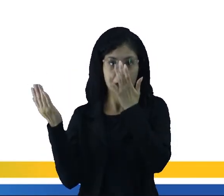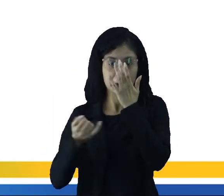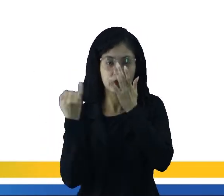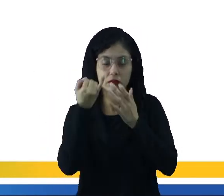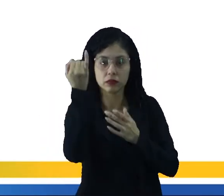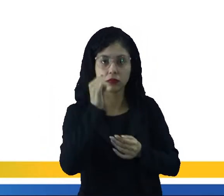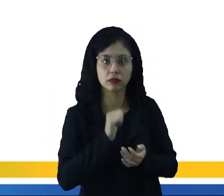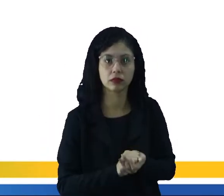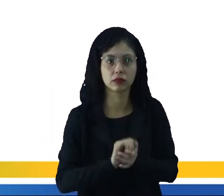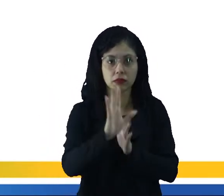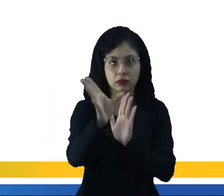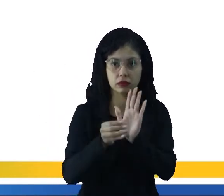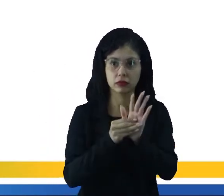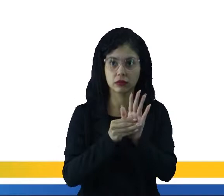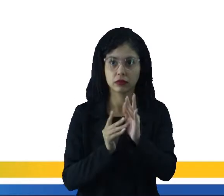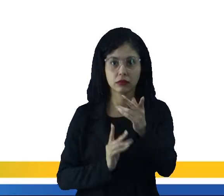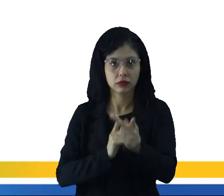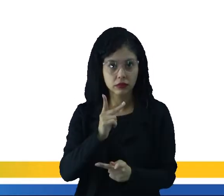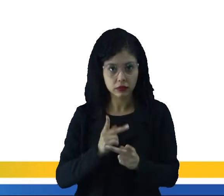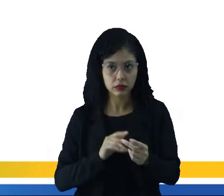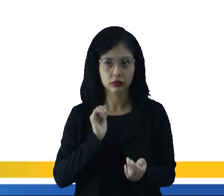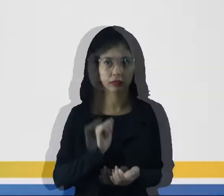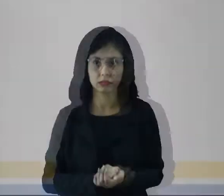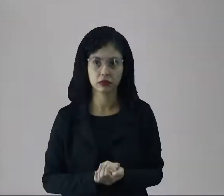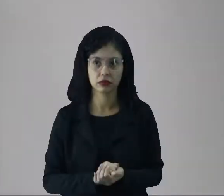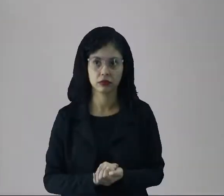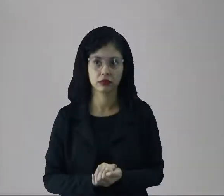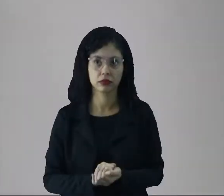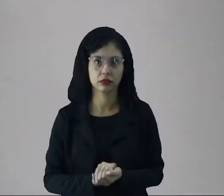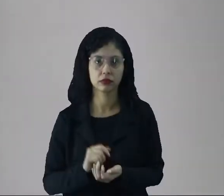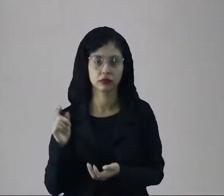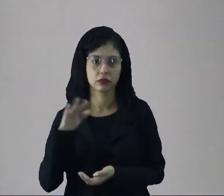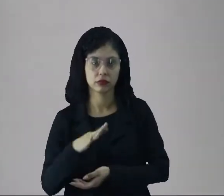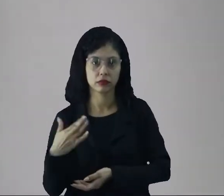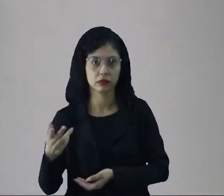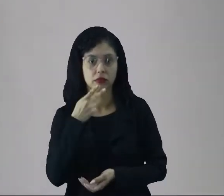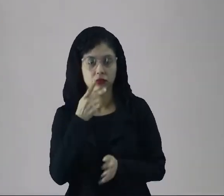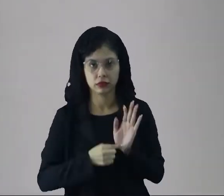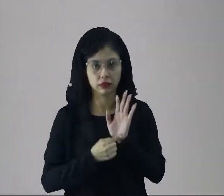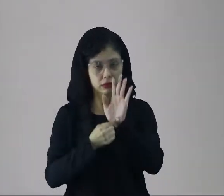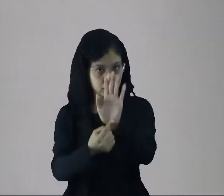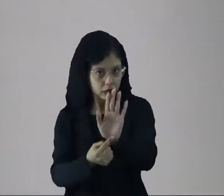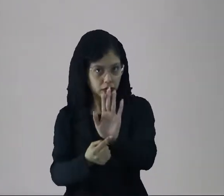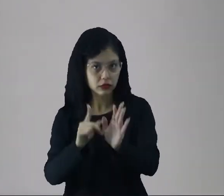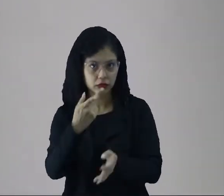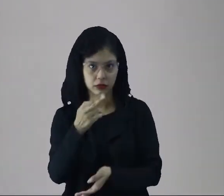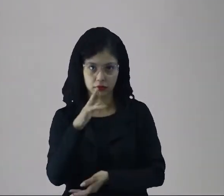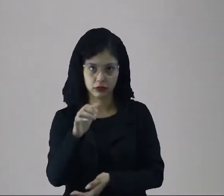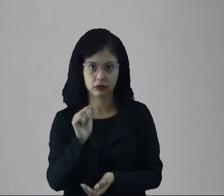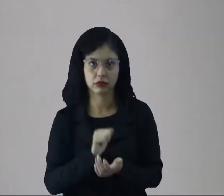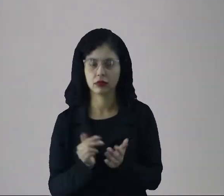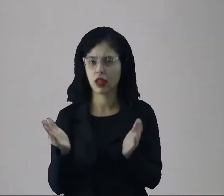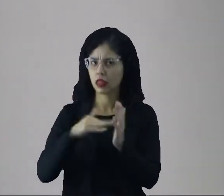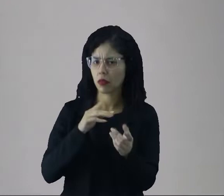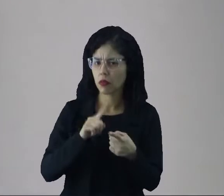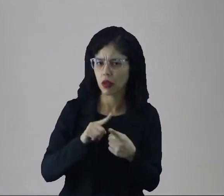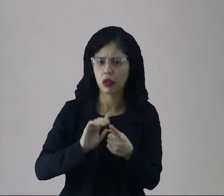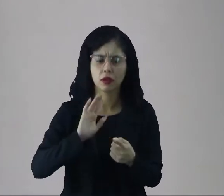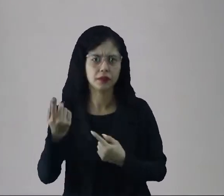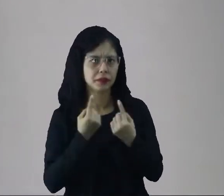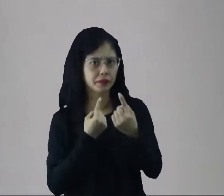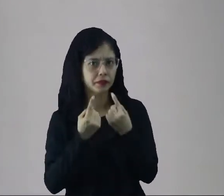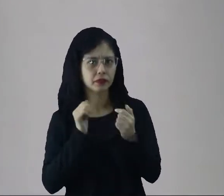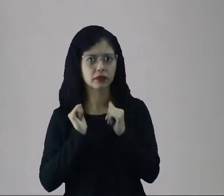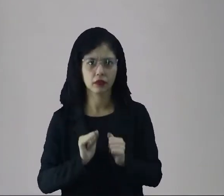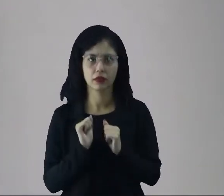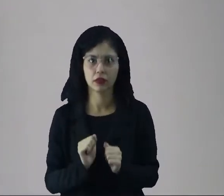importante quando a gente coloca a questão de planta, a gente quando fala de representação cartográfica, porque até quando estamos